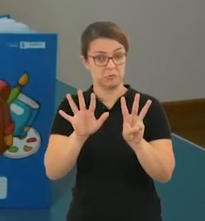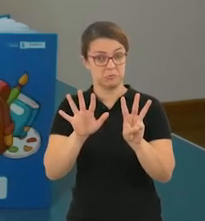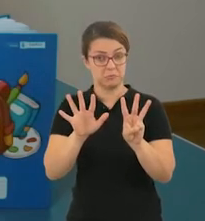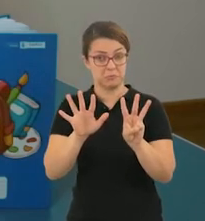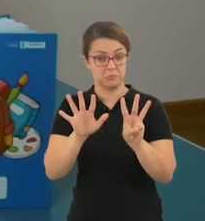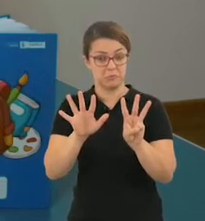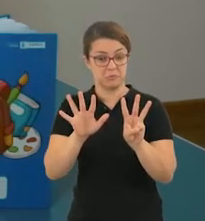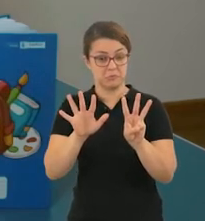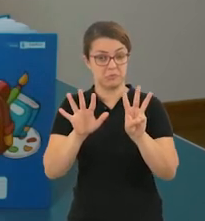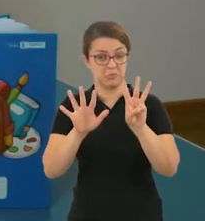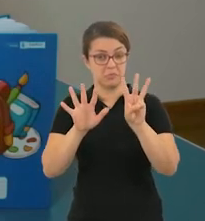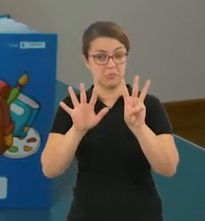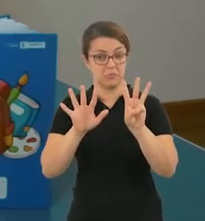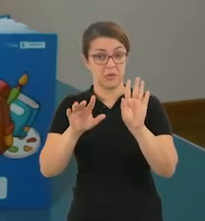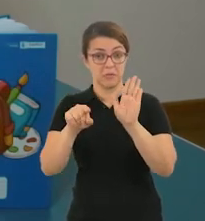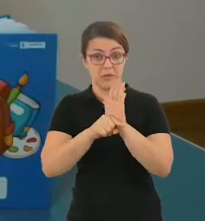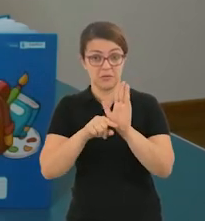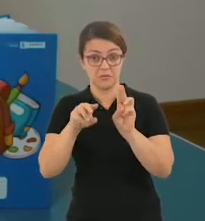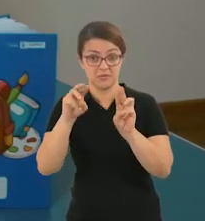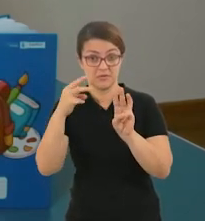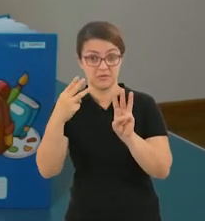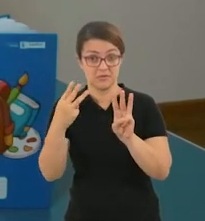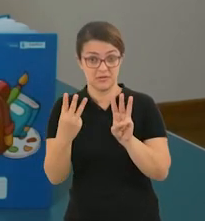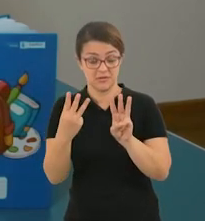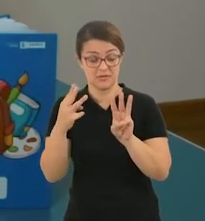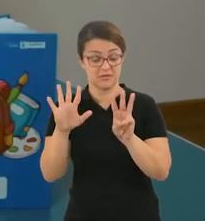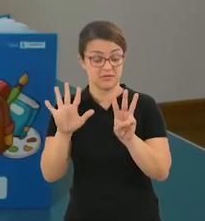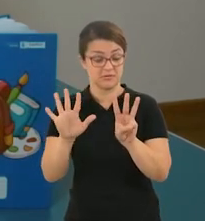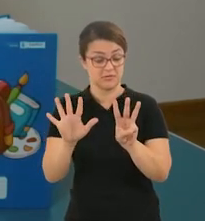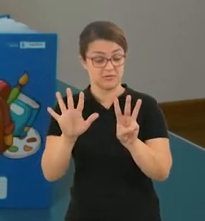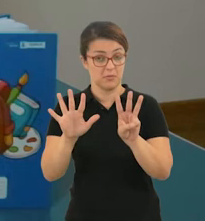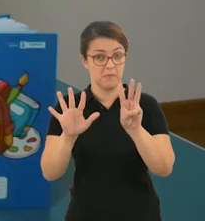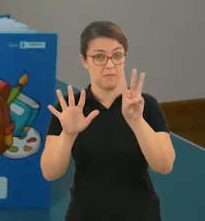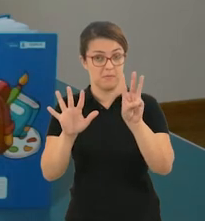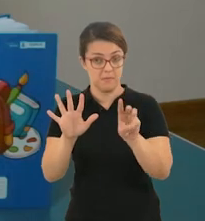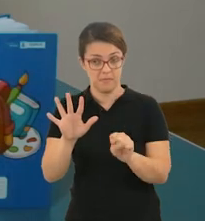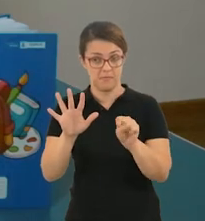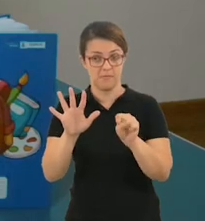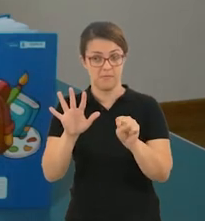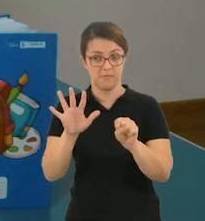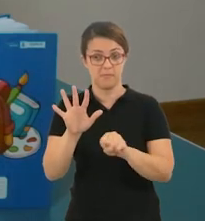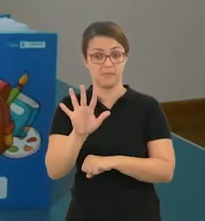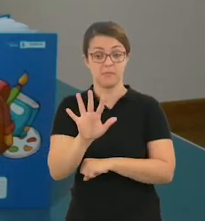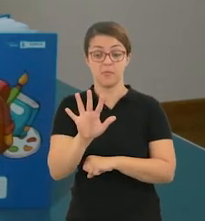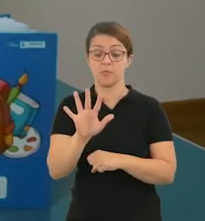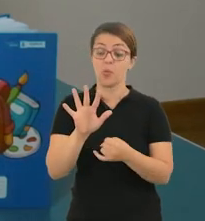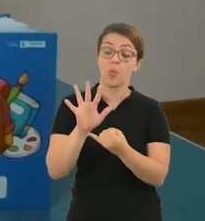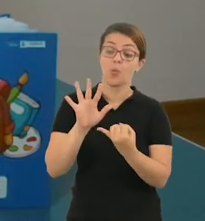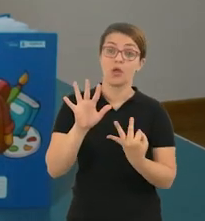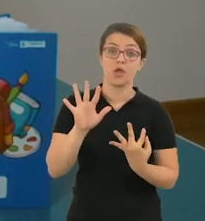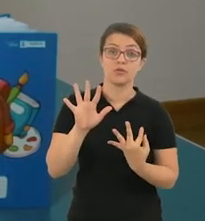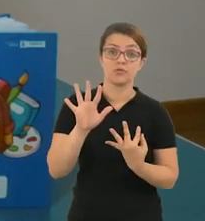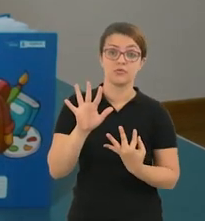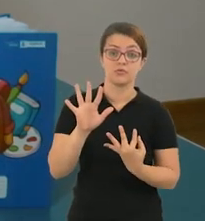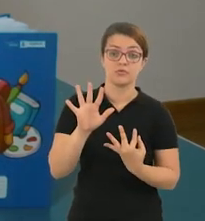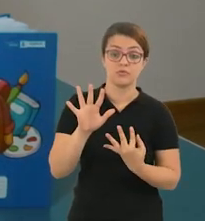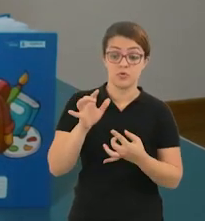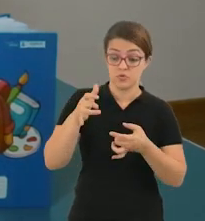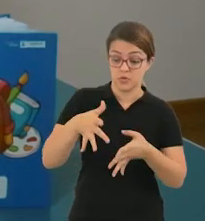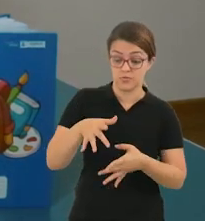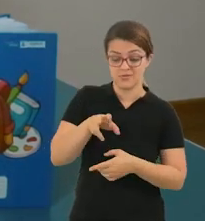8 menos 3, tira 3. Igual uma aluna minha dizia, é o come-come, né? Então, você vai tirar 3 e vai